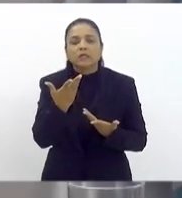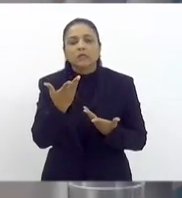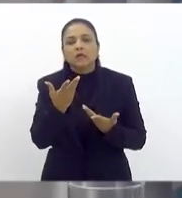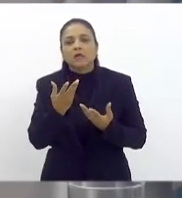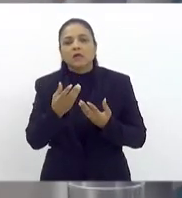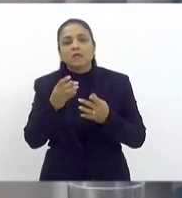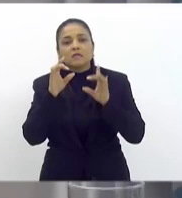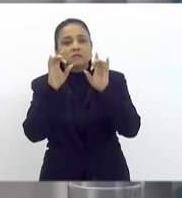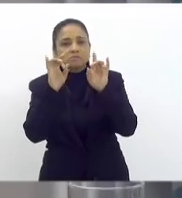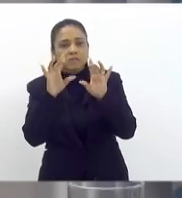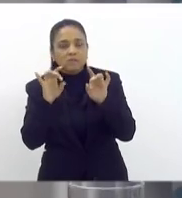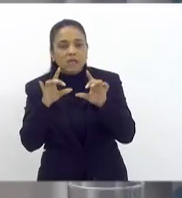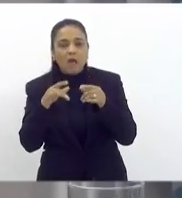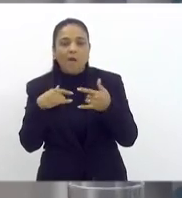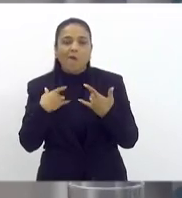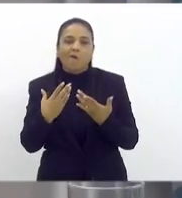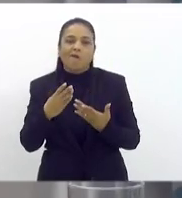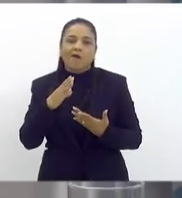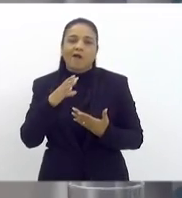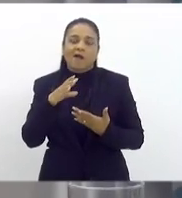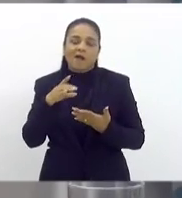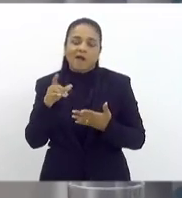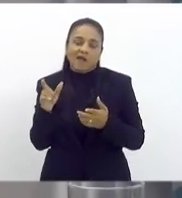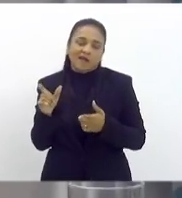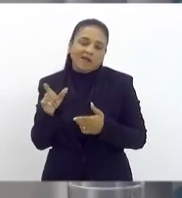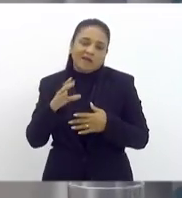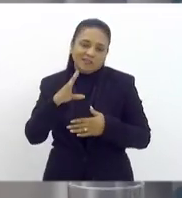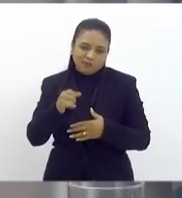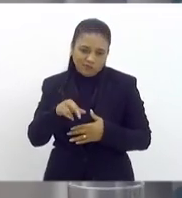a questão dos créditos prescritos.